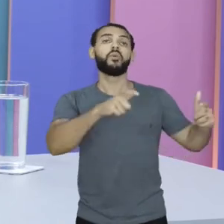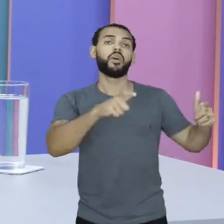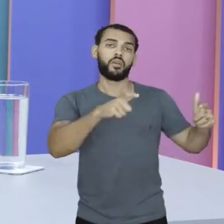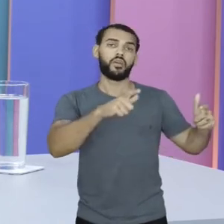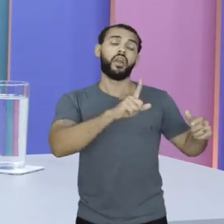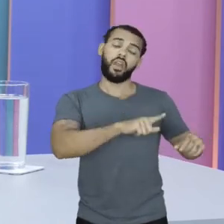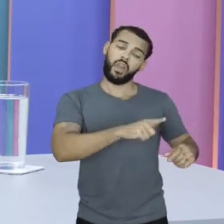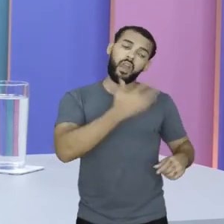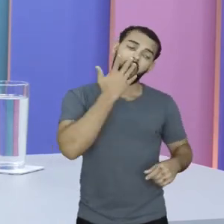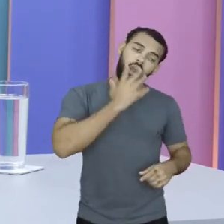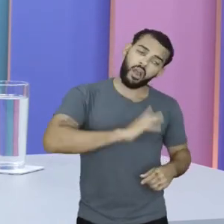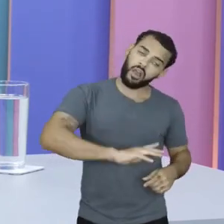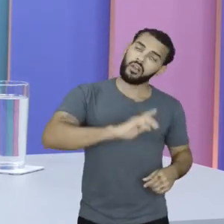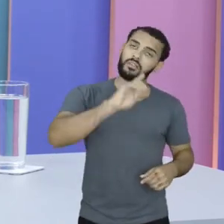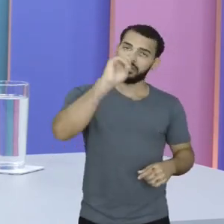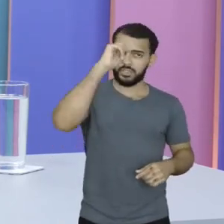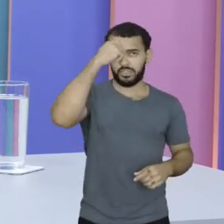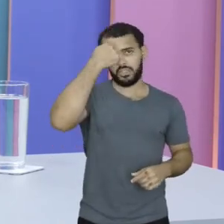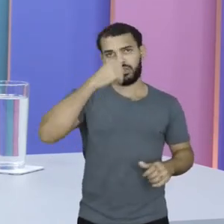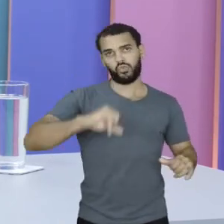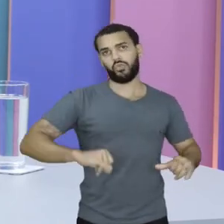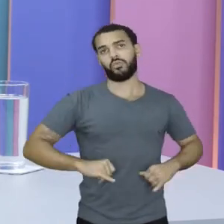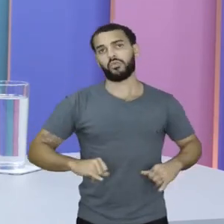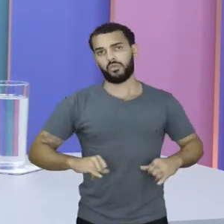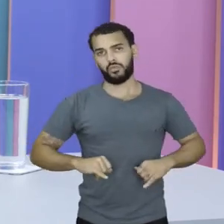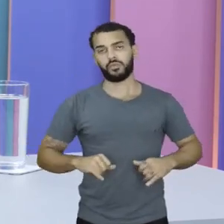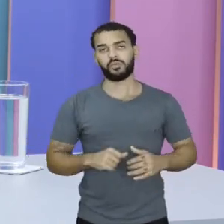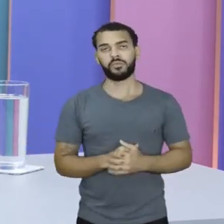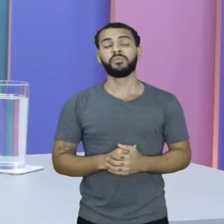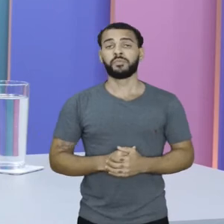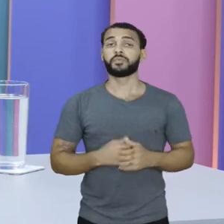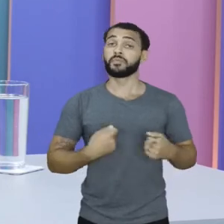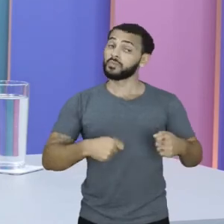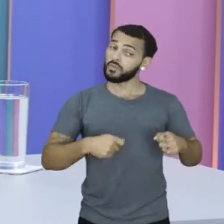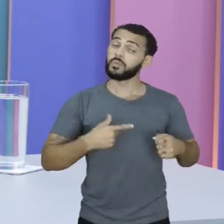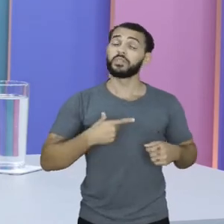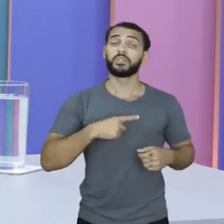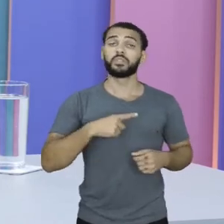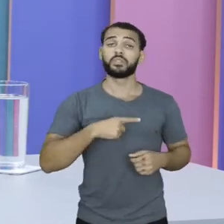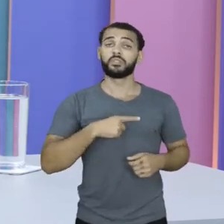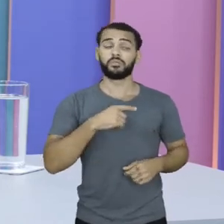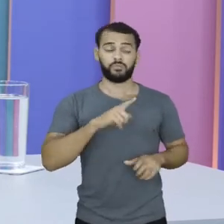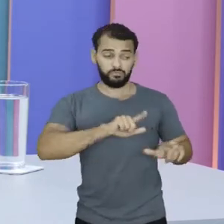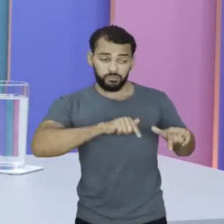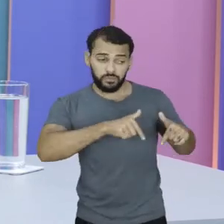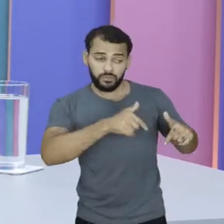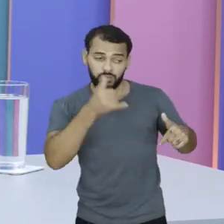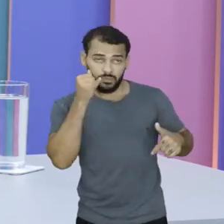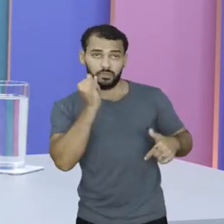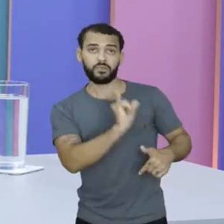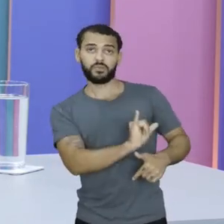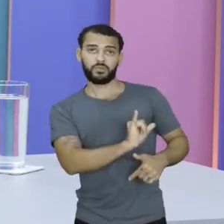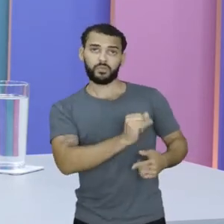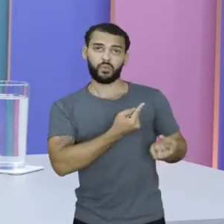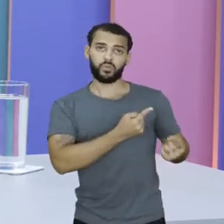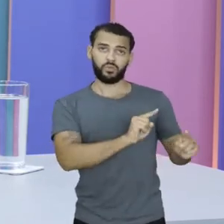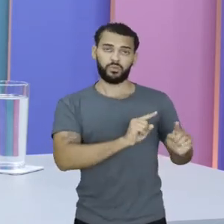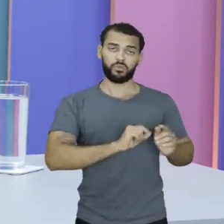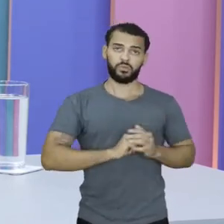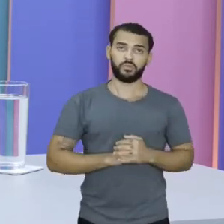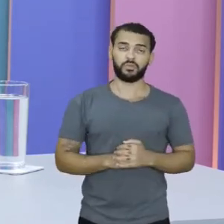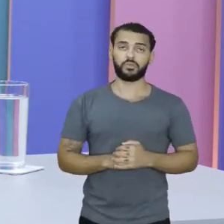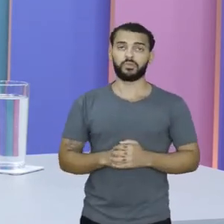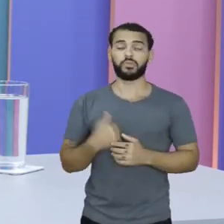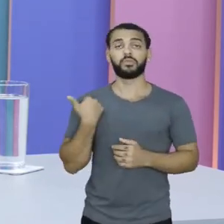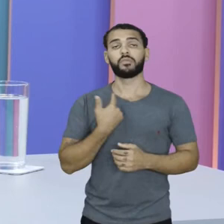crianças negras, né? E isso precisa ser enfrentado, né? Então, eu penso que a gente vem com muita força, com muita esperança para alterar